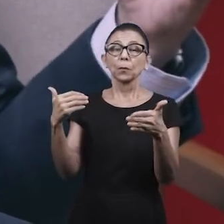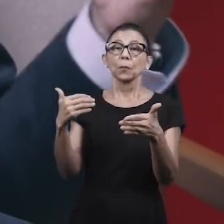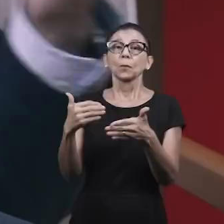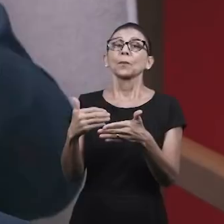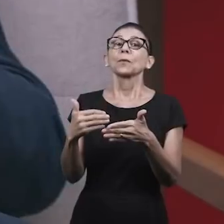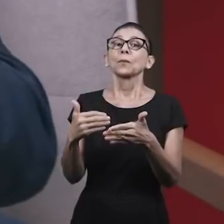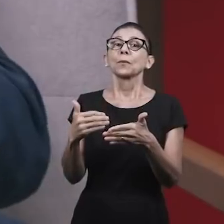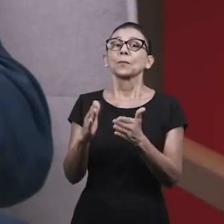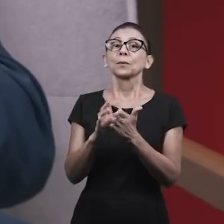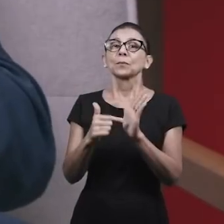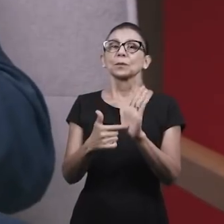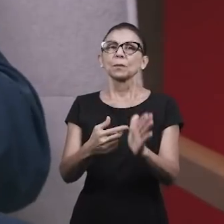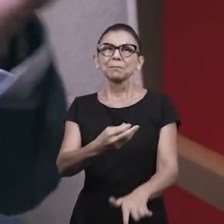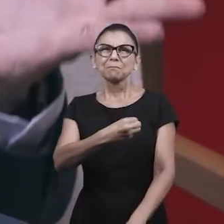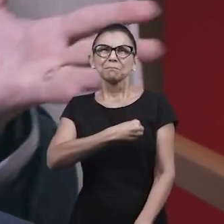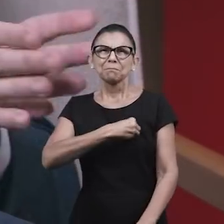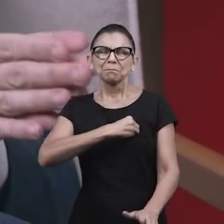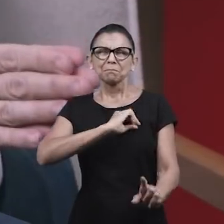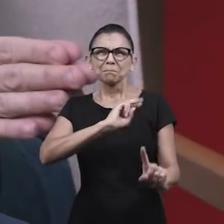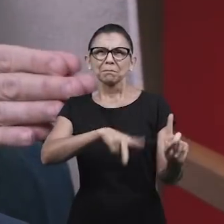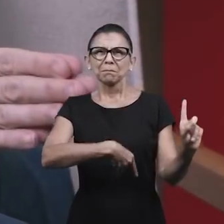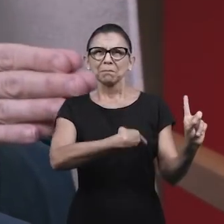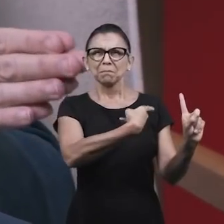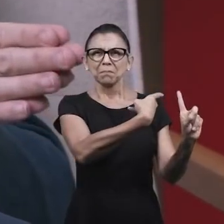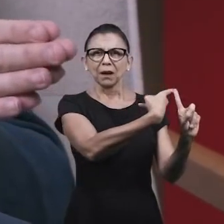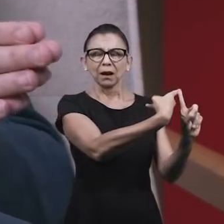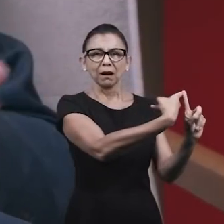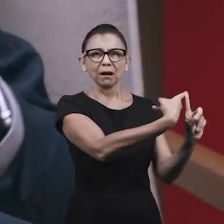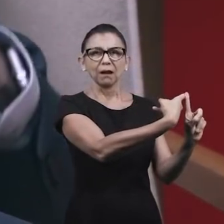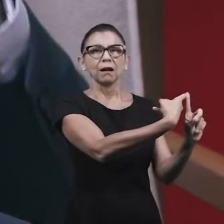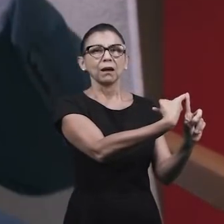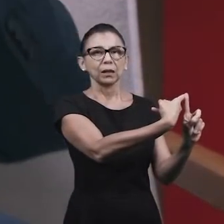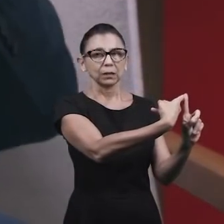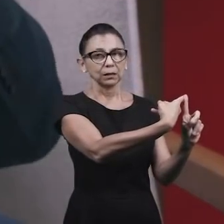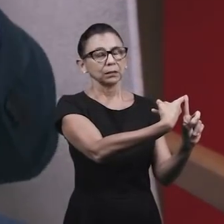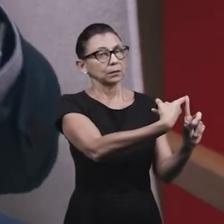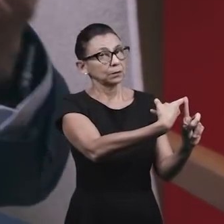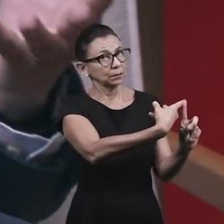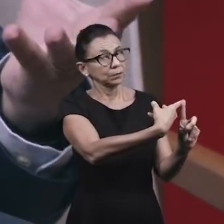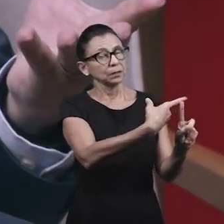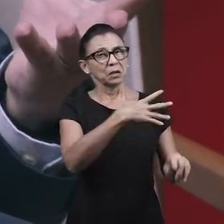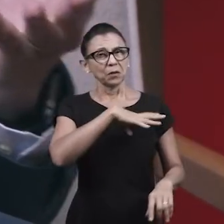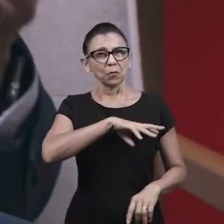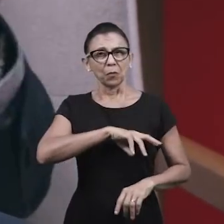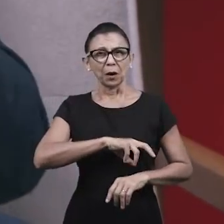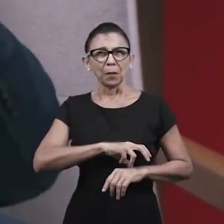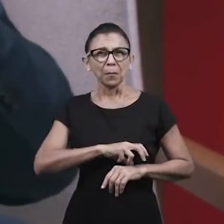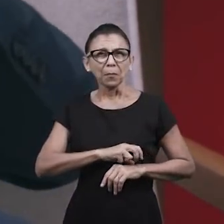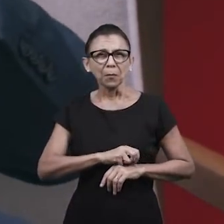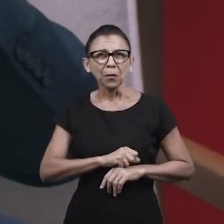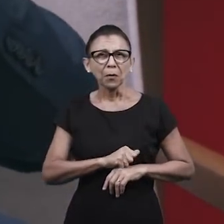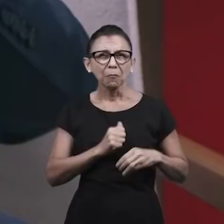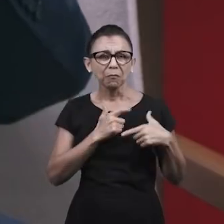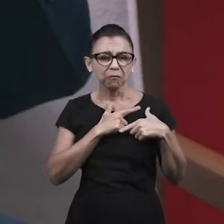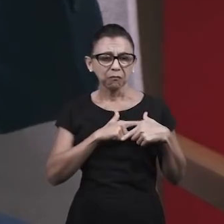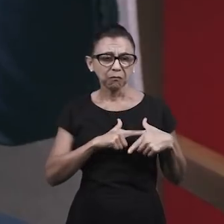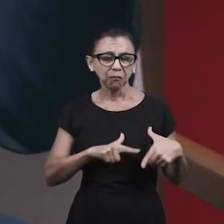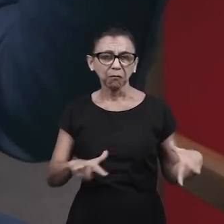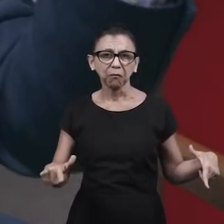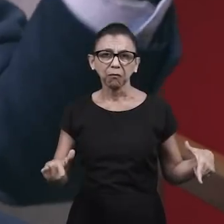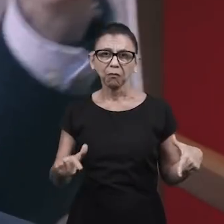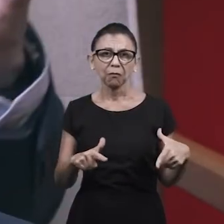importante nós aqui chamarmos a atenção, porque essa situação, Josias, espiritual do mundo,